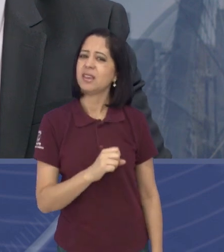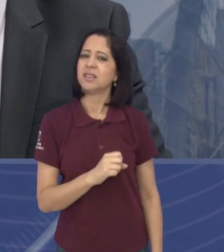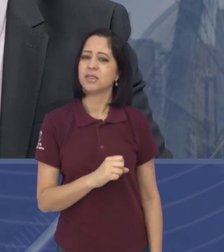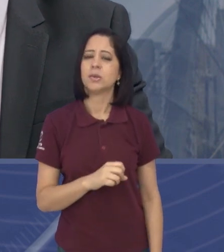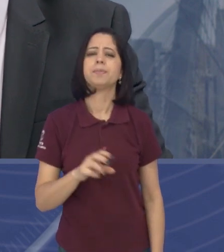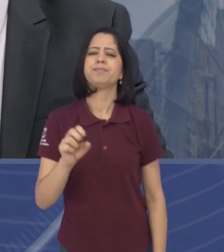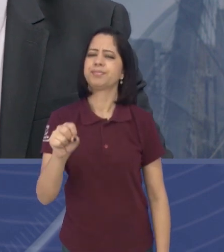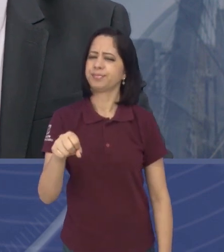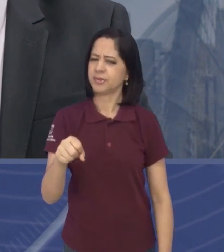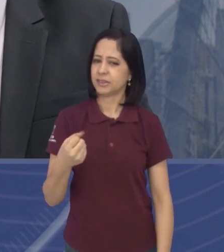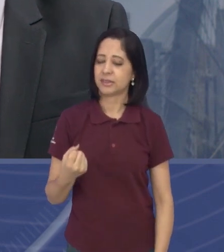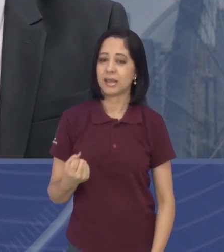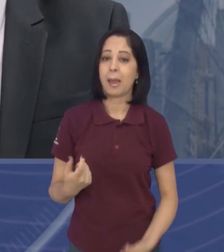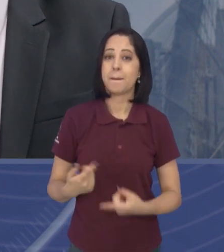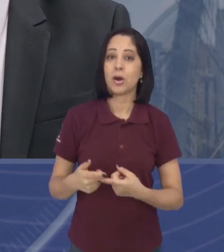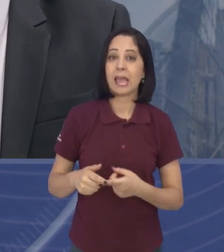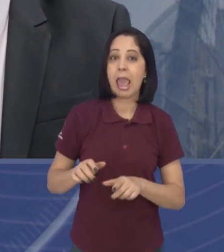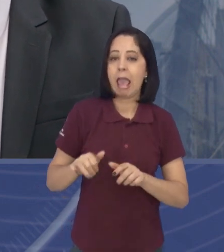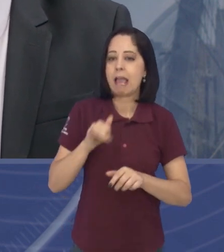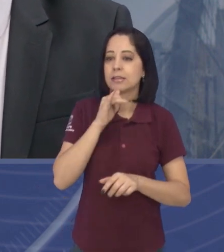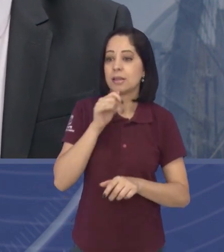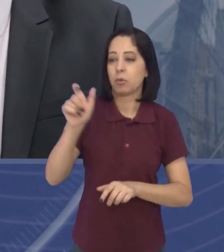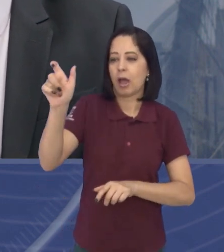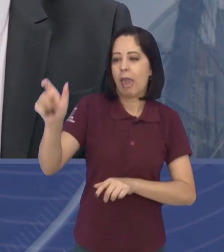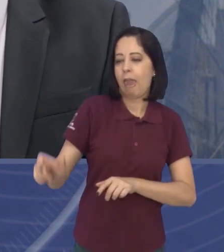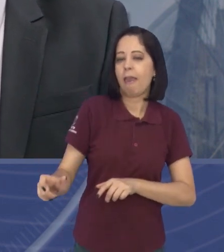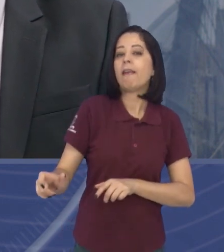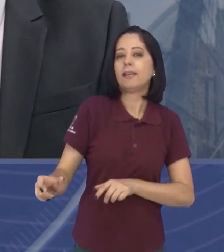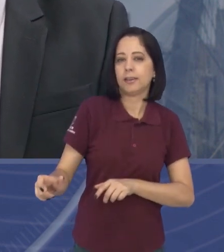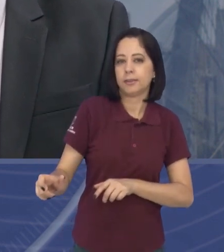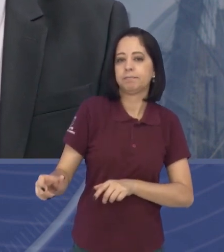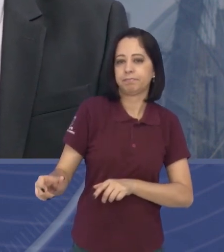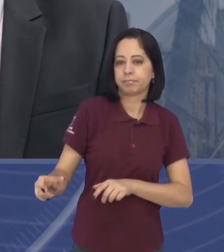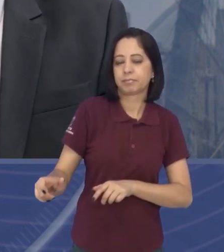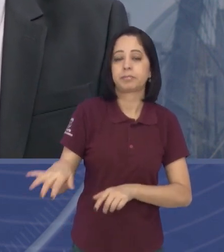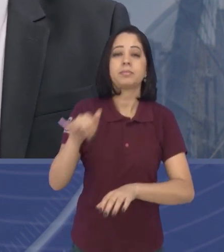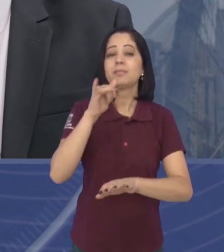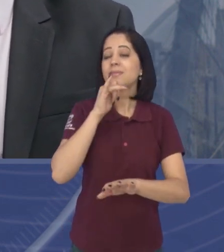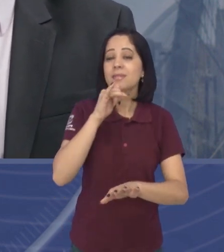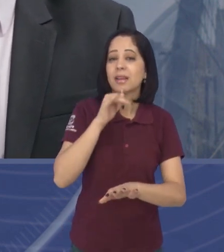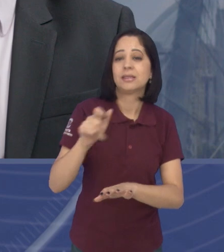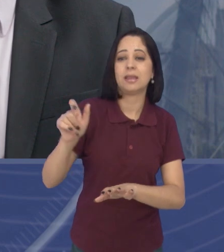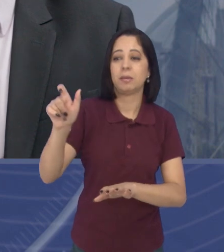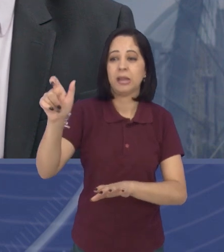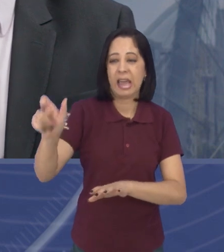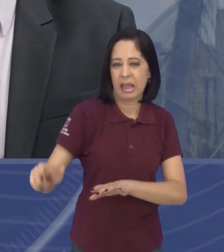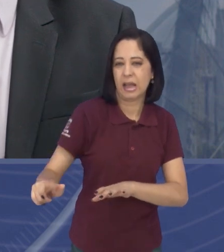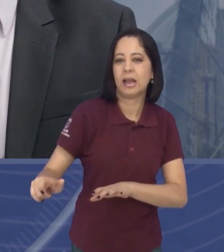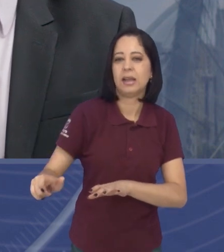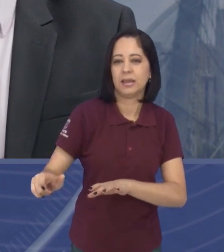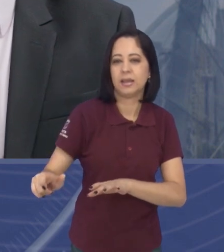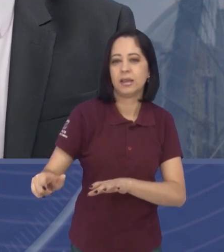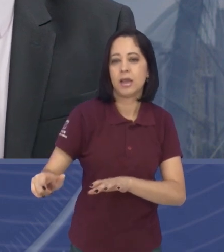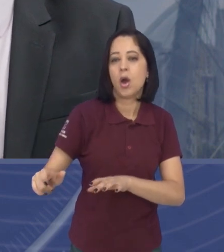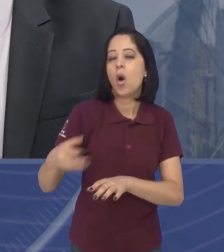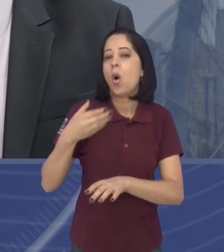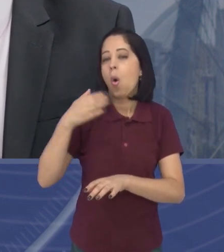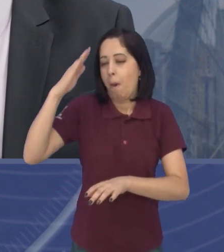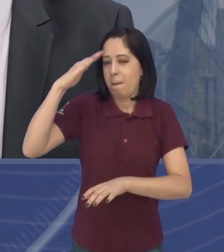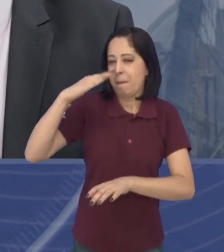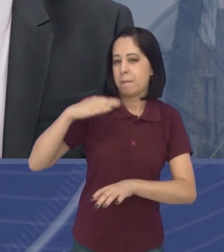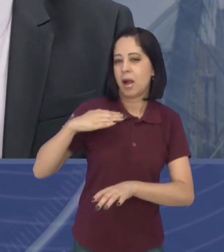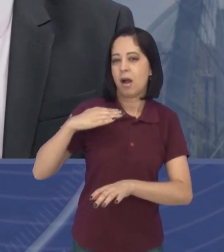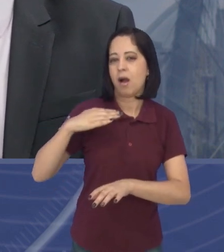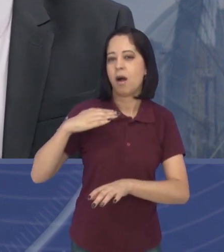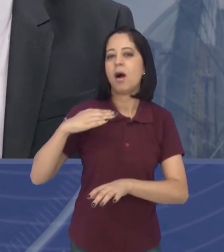comum, aliás, né, o golpista usa algum laranja, né? Então, por exemplo, esses golpistas, muitas das vezes, eles pegam